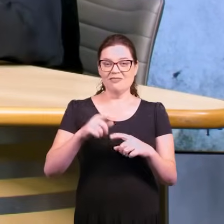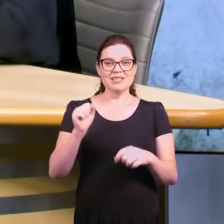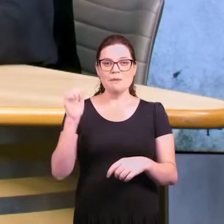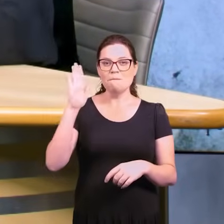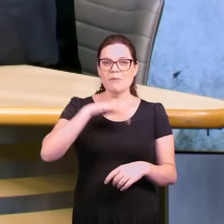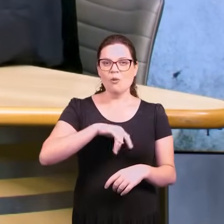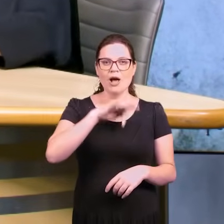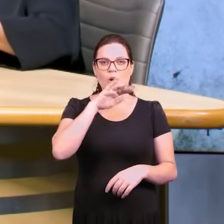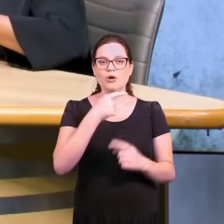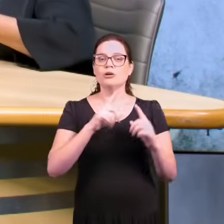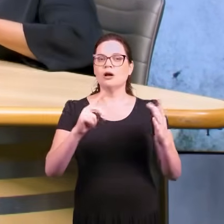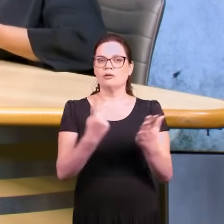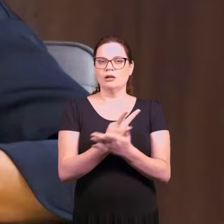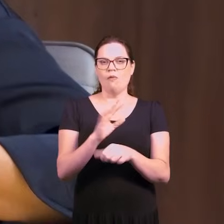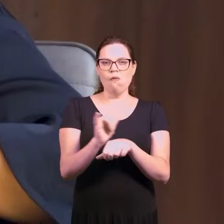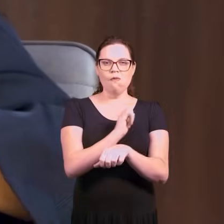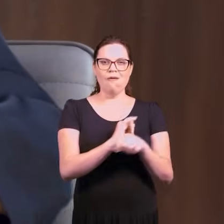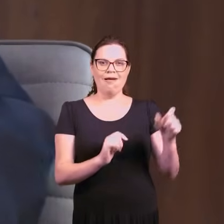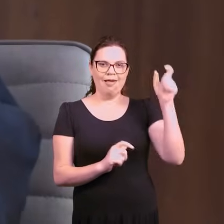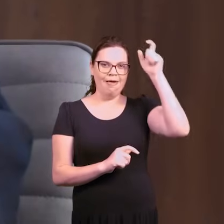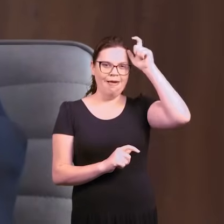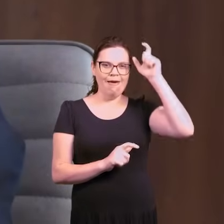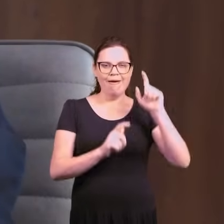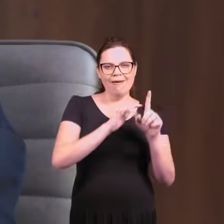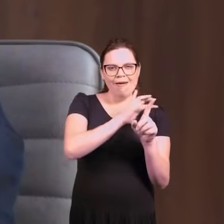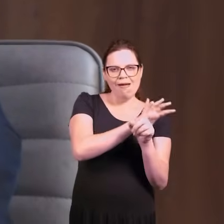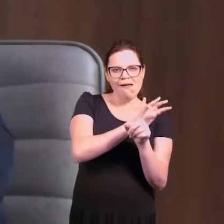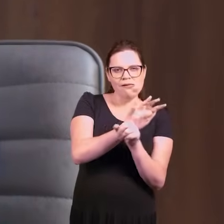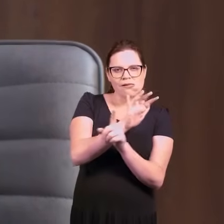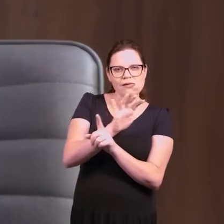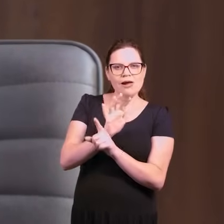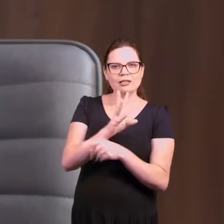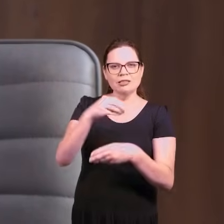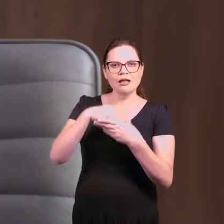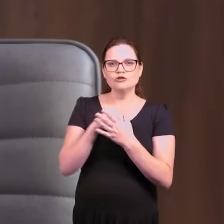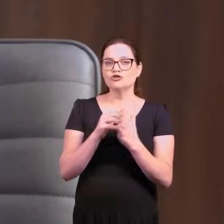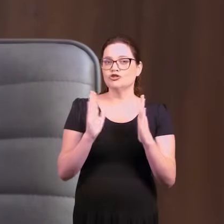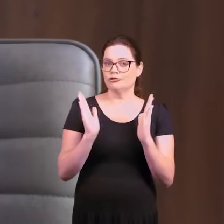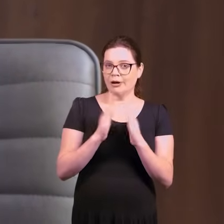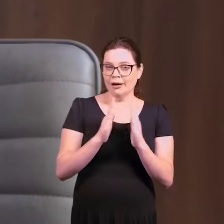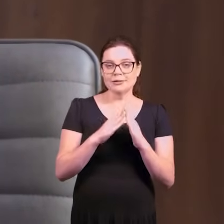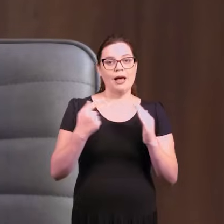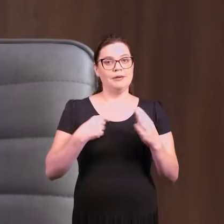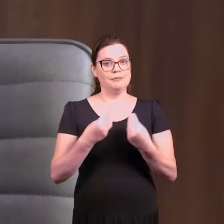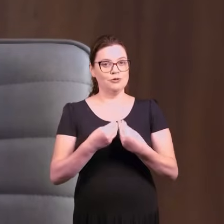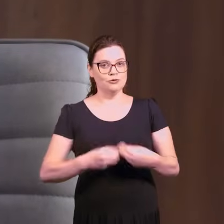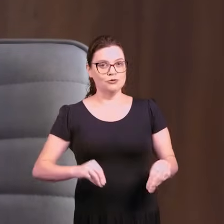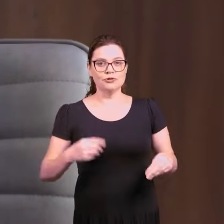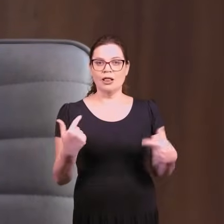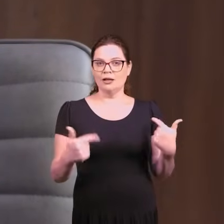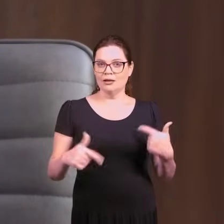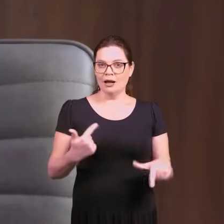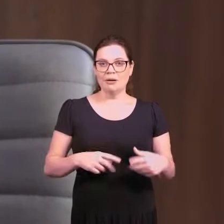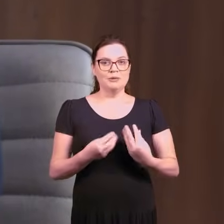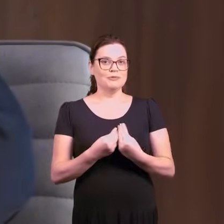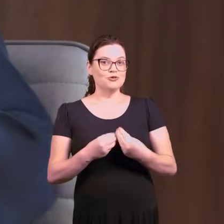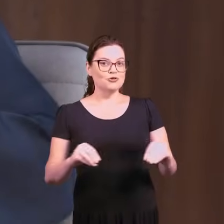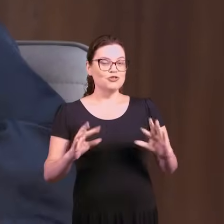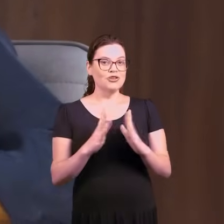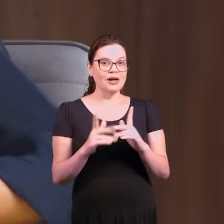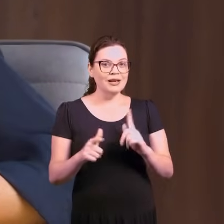E vai tomando conta do seu lar. E atinge o trabalho, atinge a igreja, o corpo adoece,